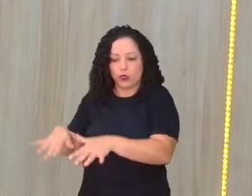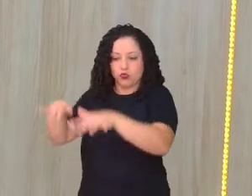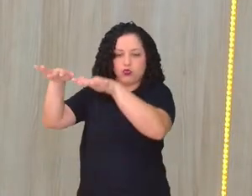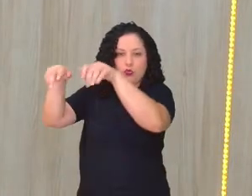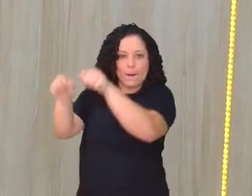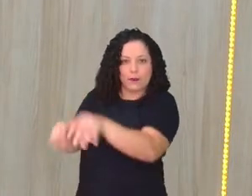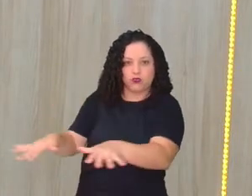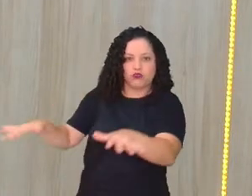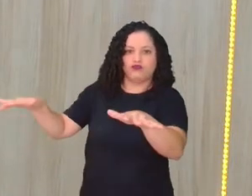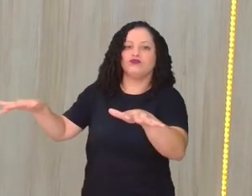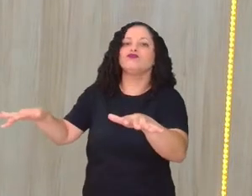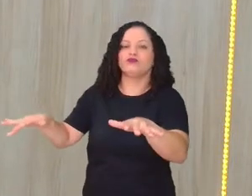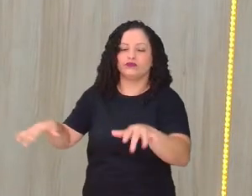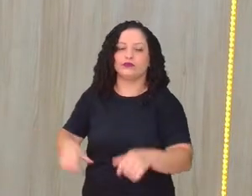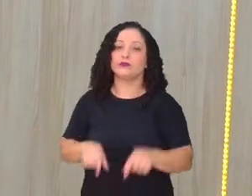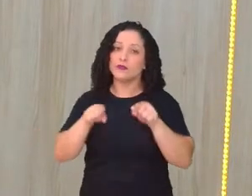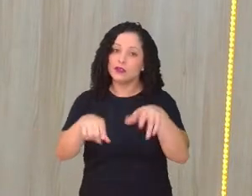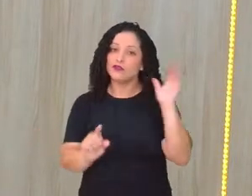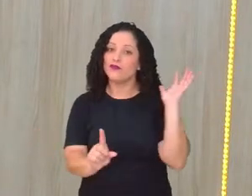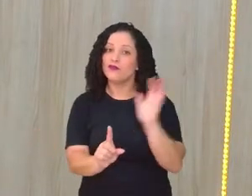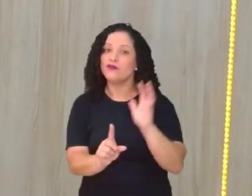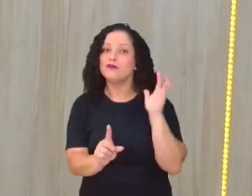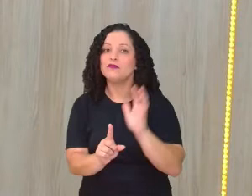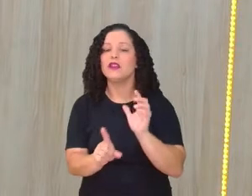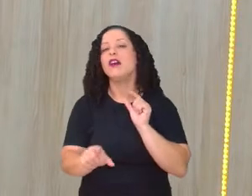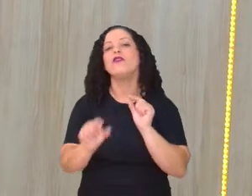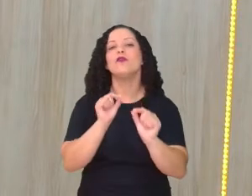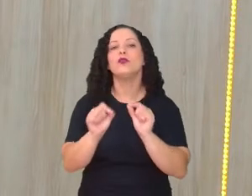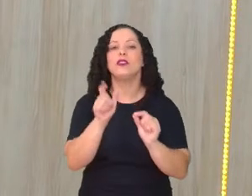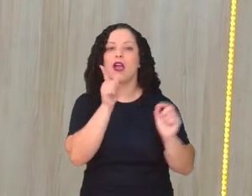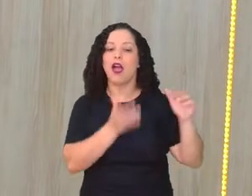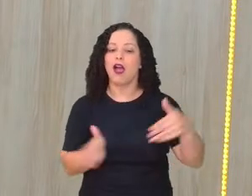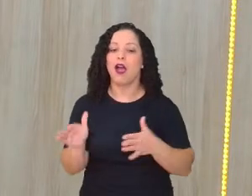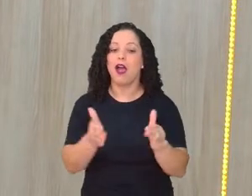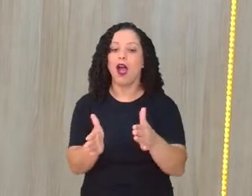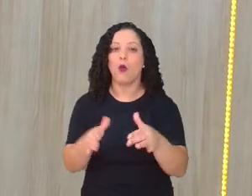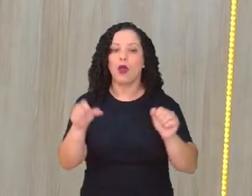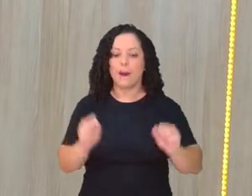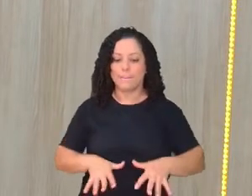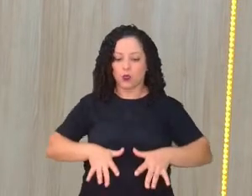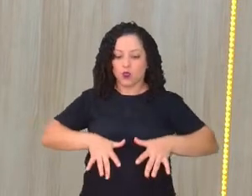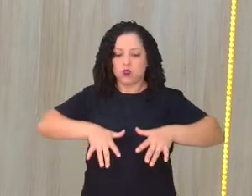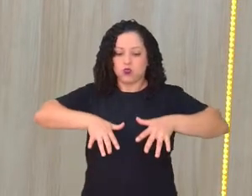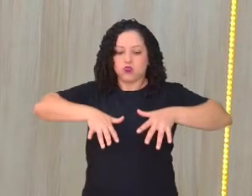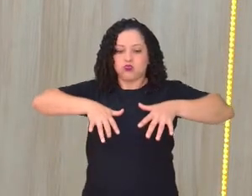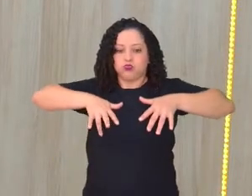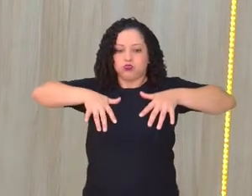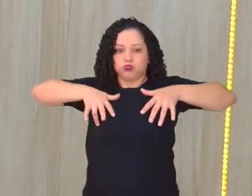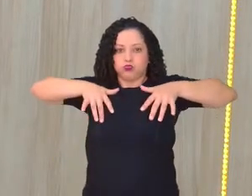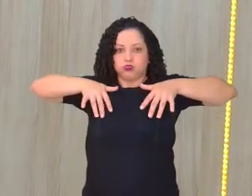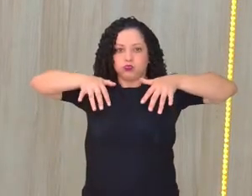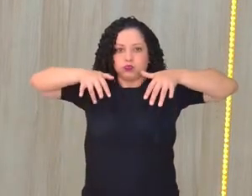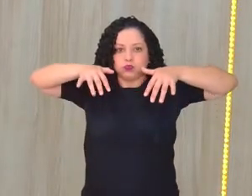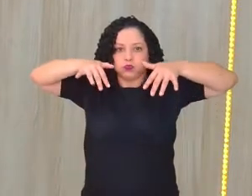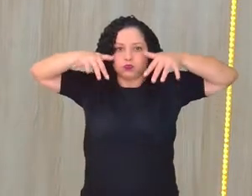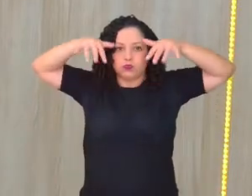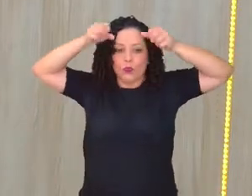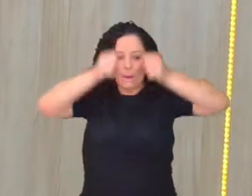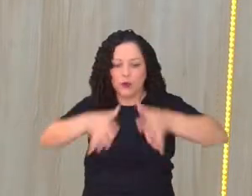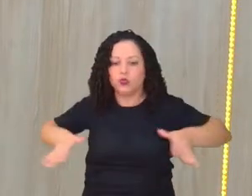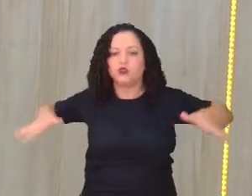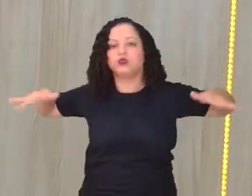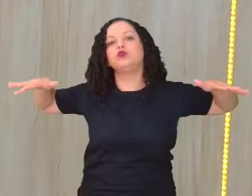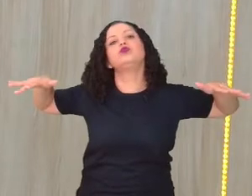né, de quando, né, aquela água do rio ali ela ia transbordar. Então eles tinham, né, que